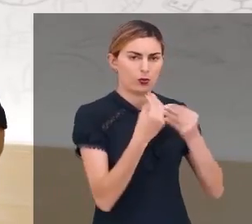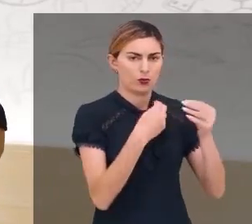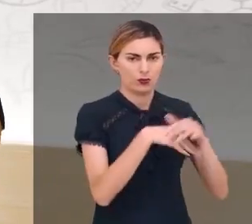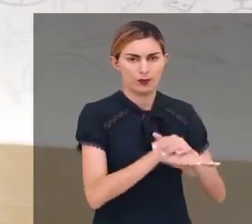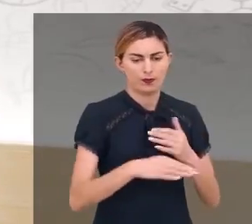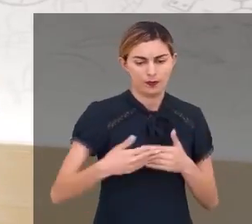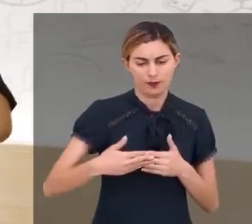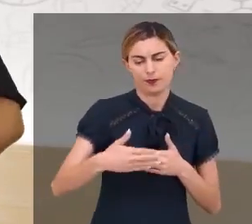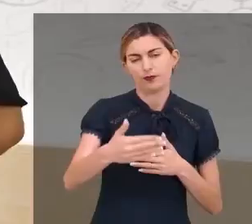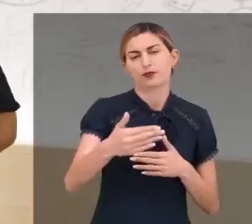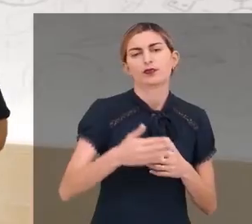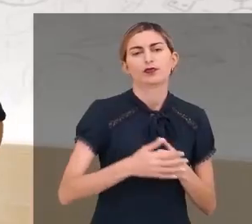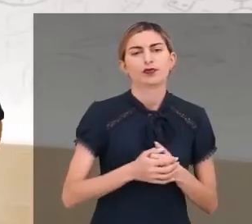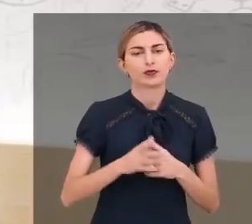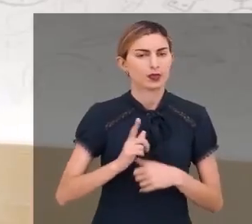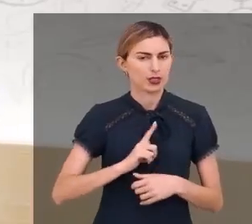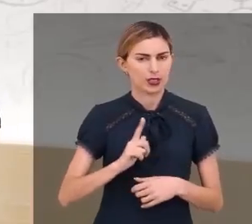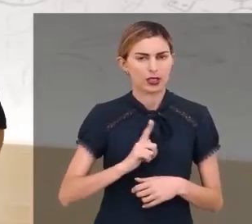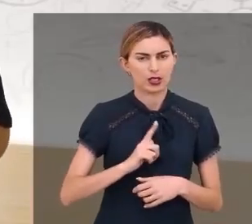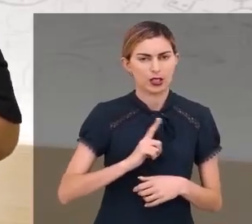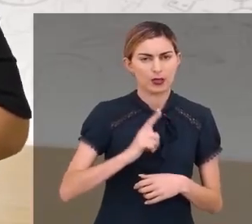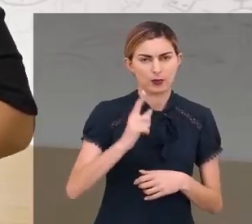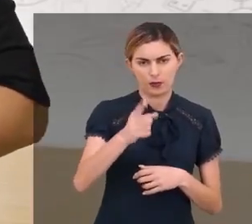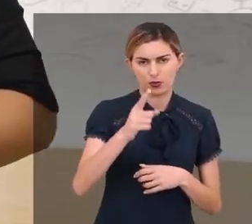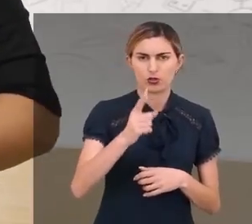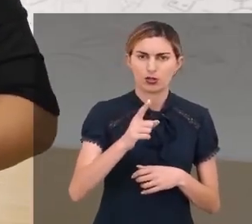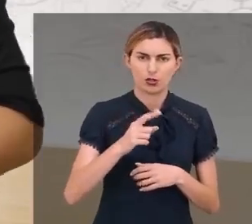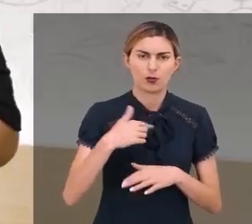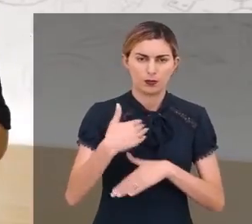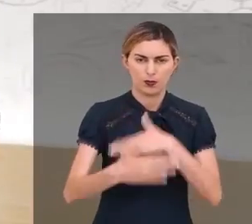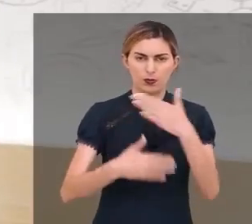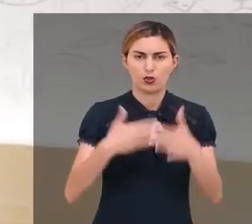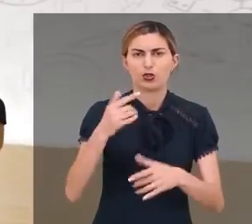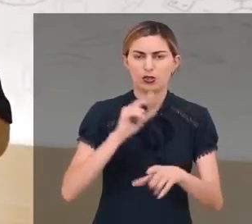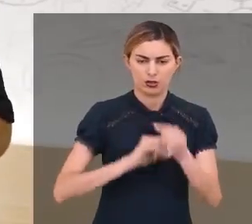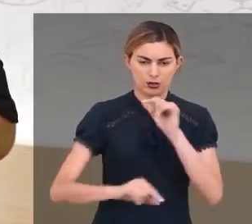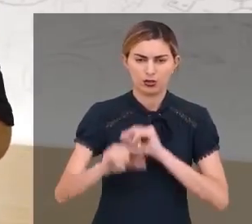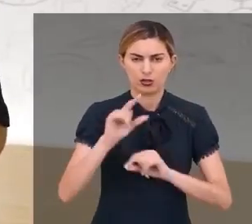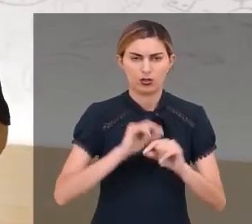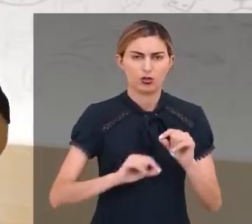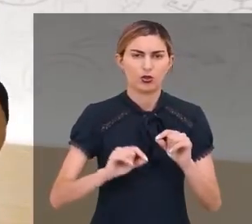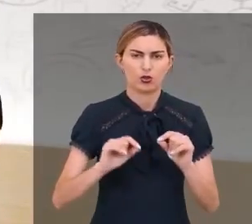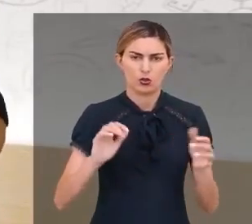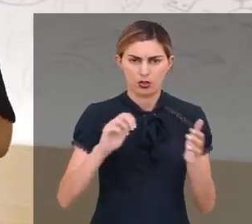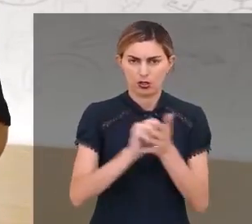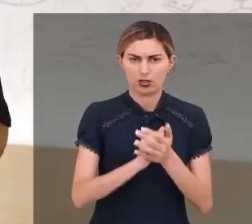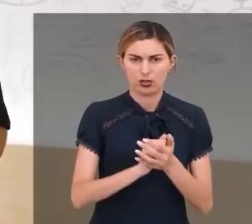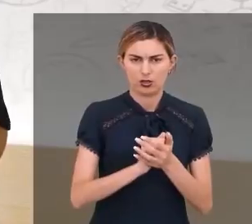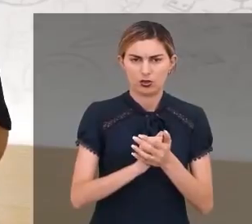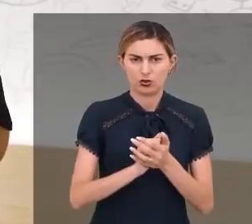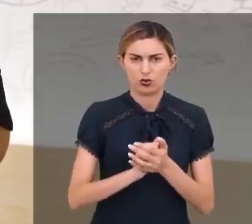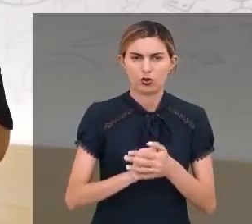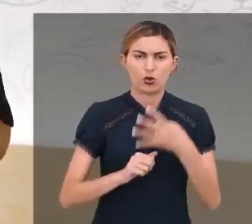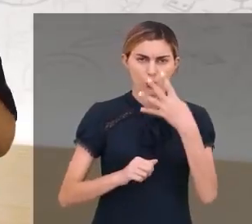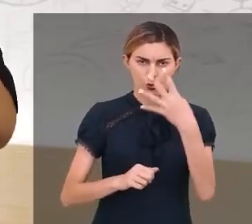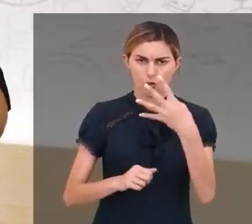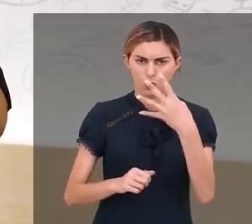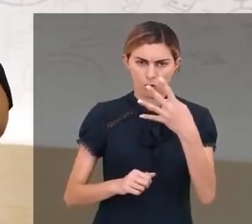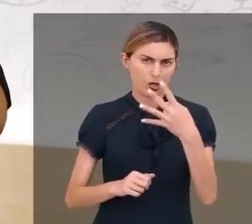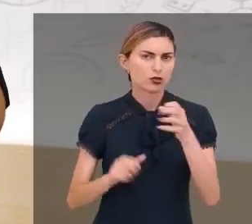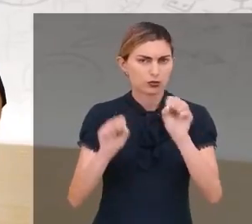não estocável. Sigamos em frente. Temos aí, para o processo de classificação, cadastro e